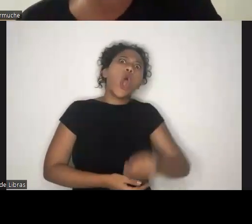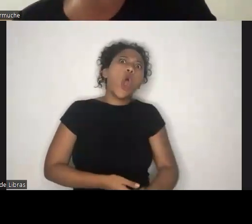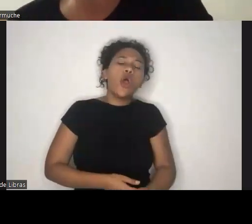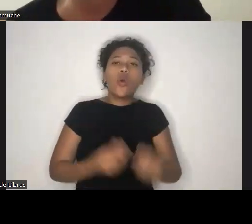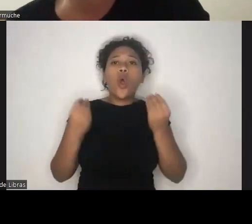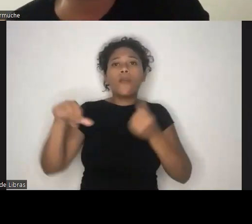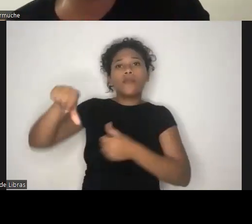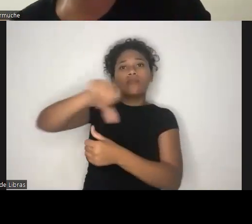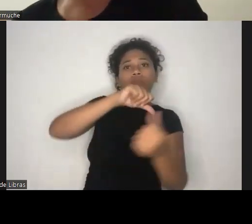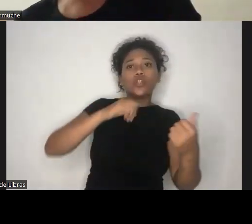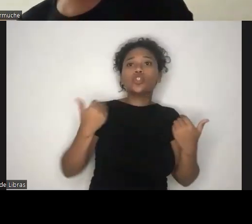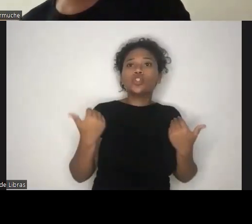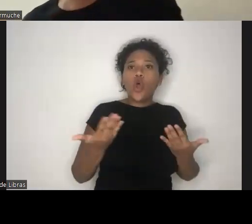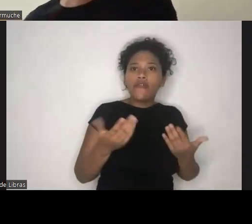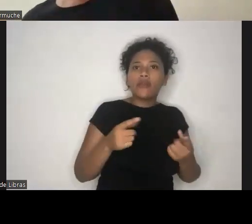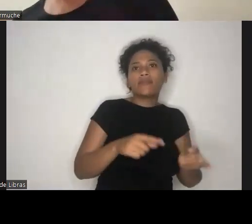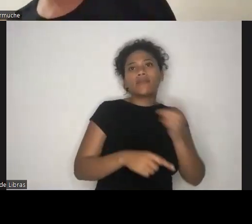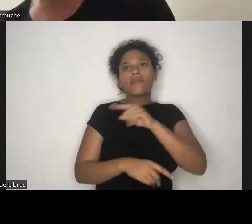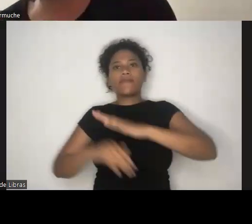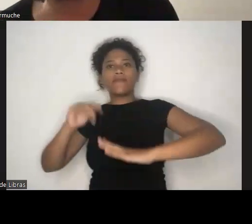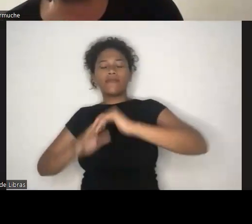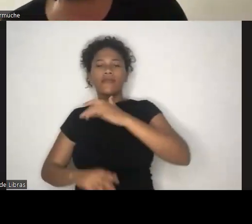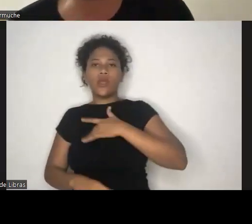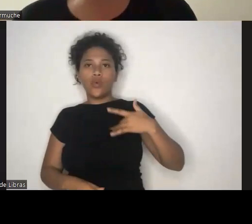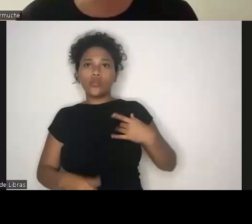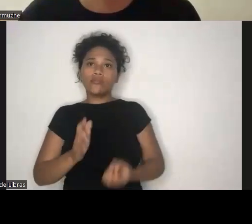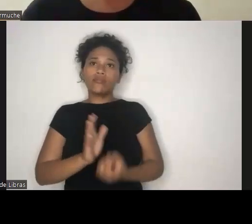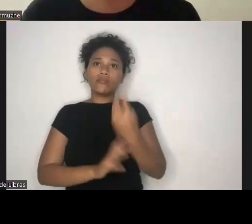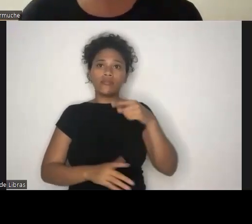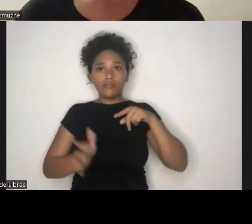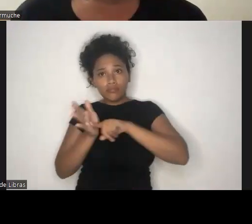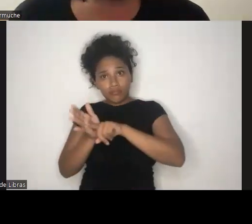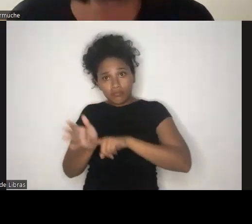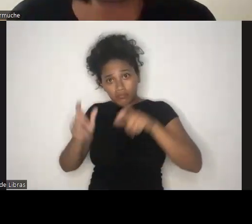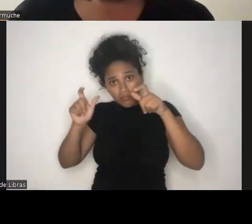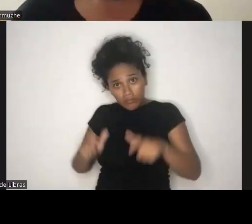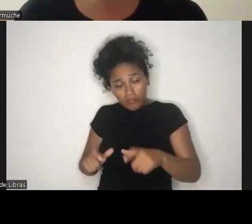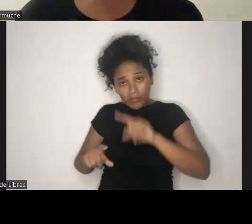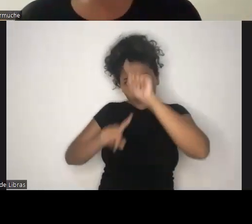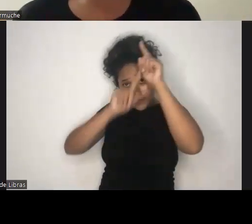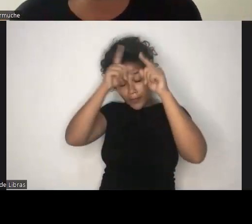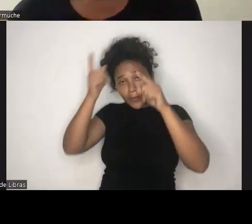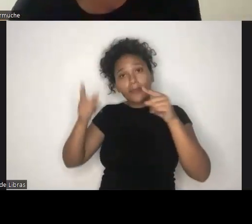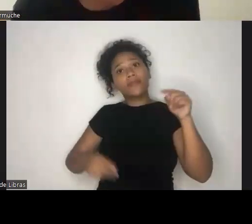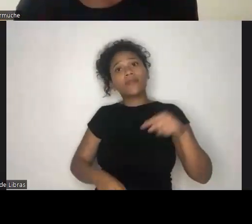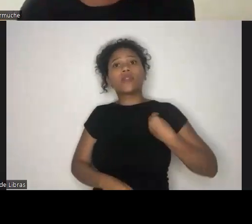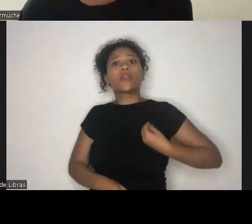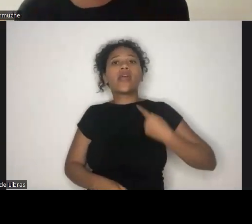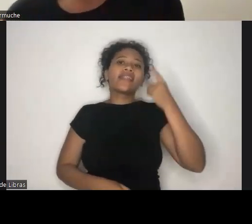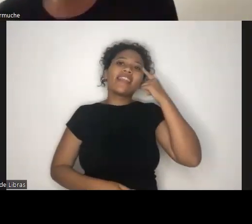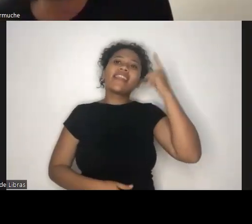jovens e agentes de saúde e a gente criou um núcleo de pesquisa e criação e a gente chegou nessa ideia